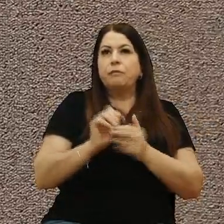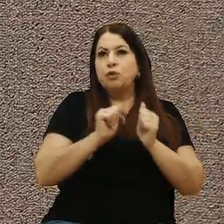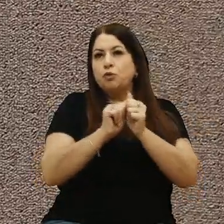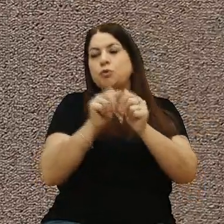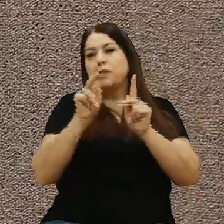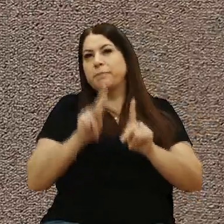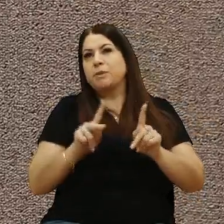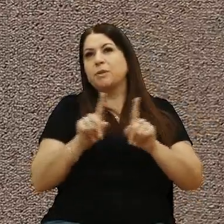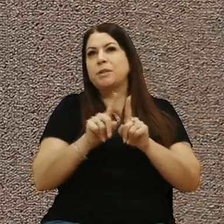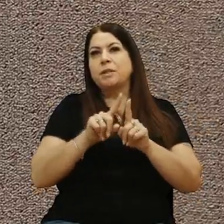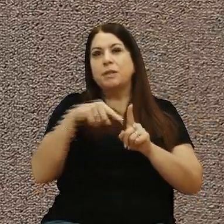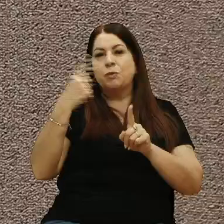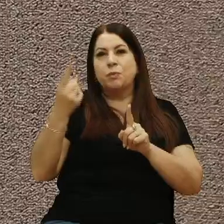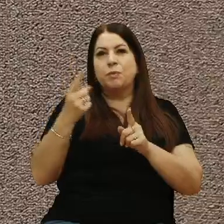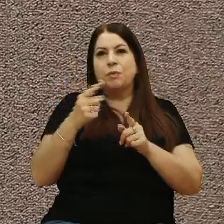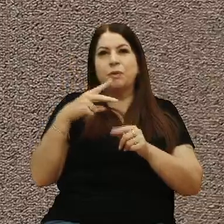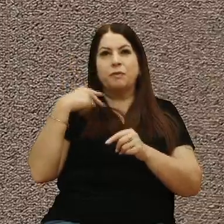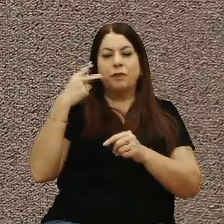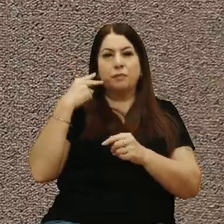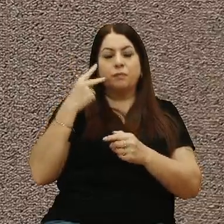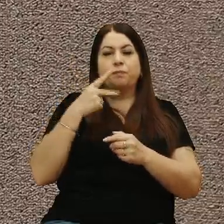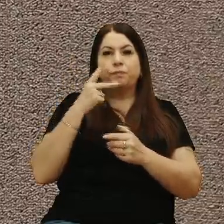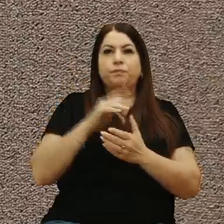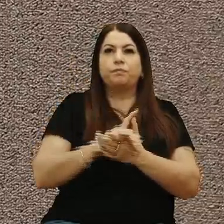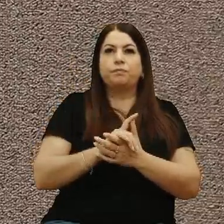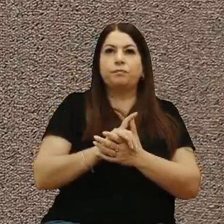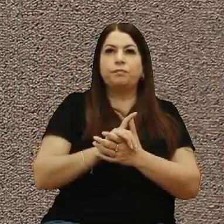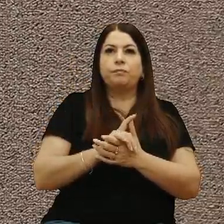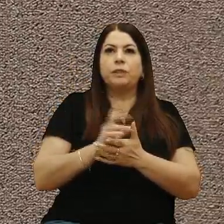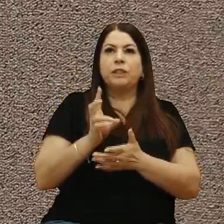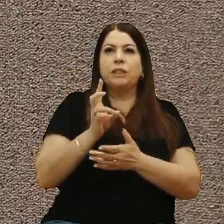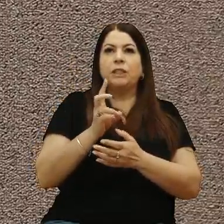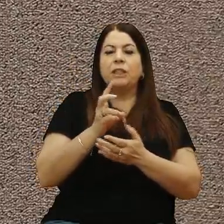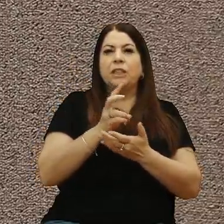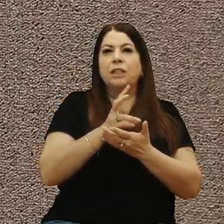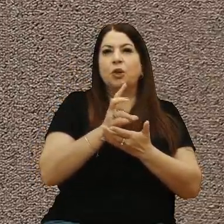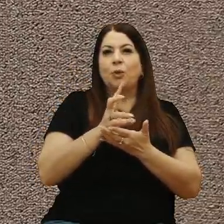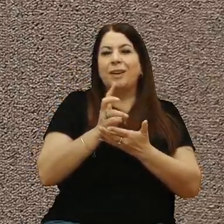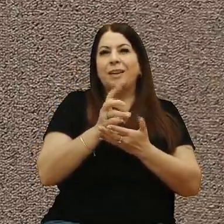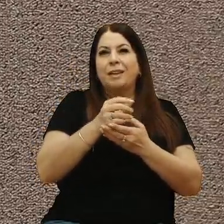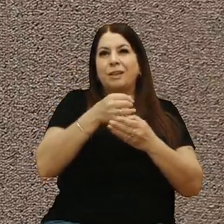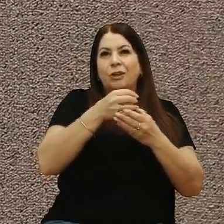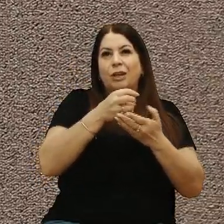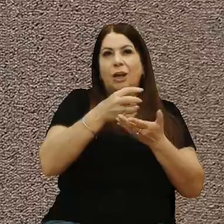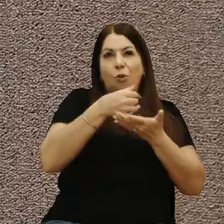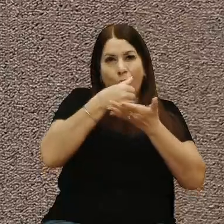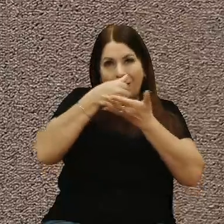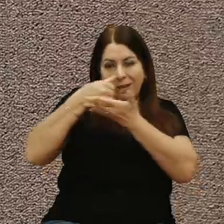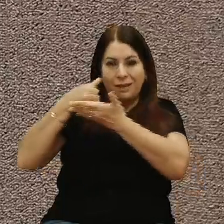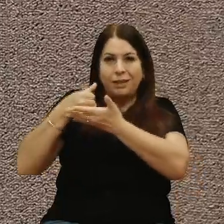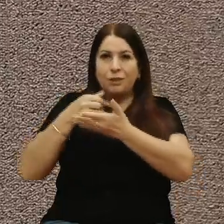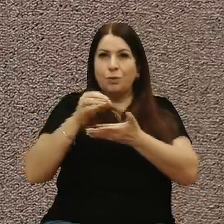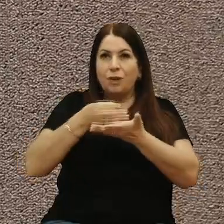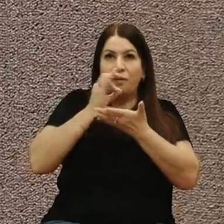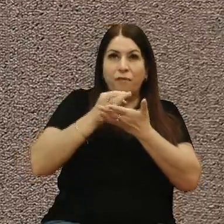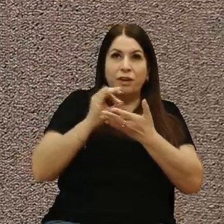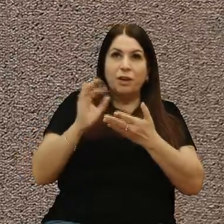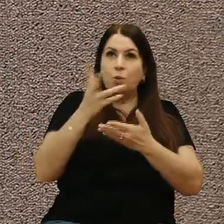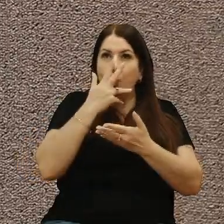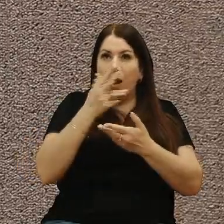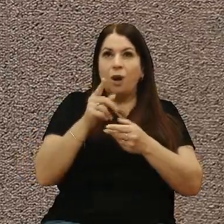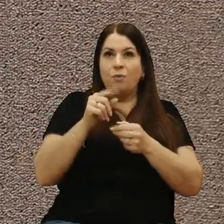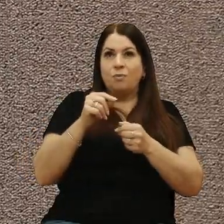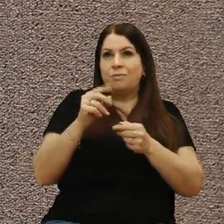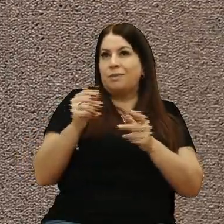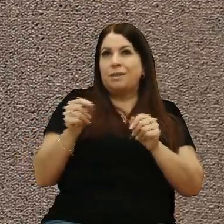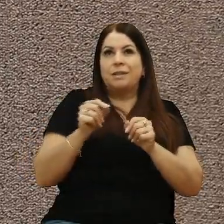né, daquela outra vereadora que disse que a cocaína e o café e o açúcar é a mesma coisa, né? São tudo trabalhador igual e que